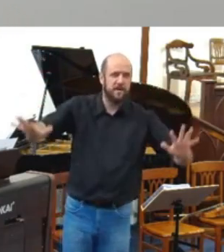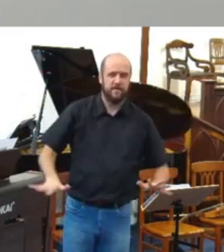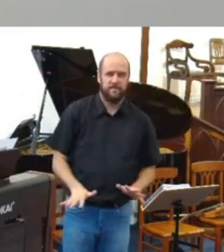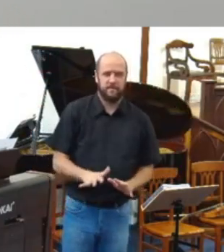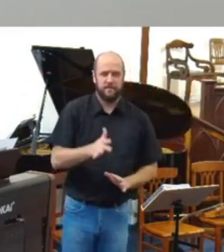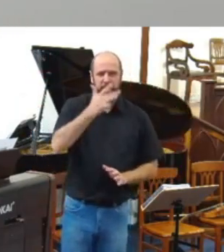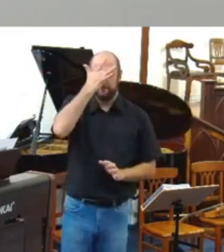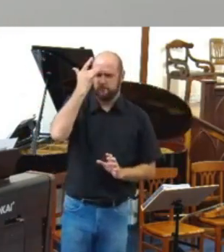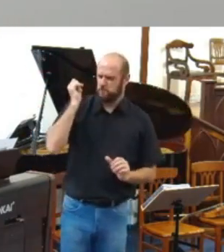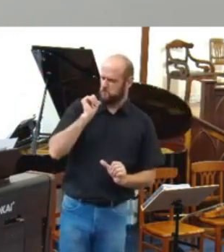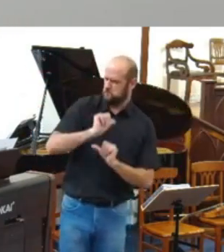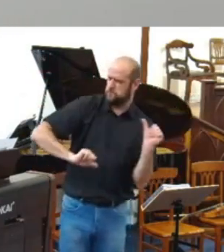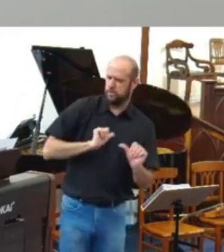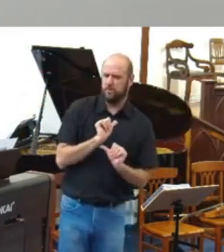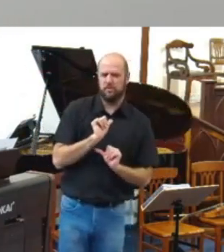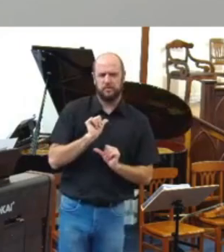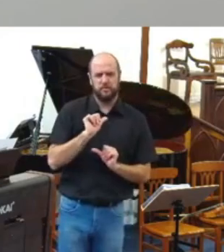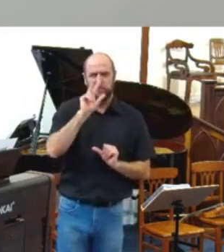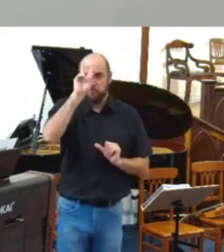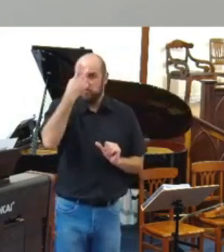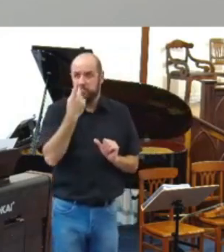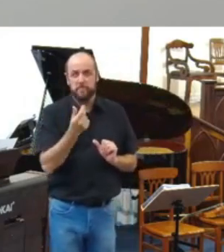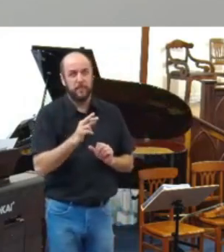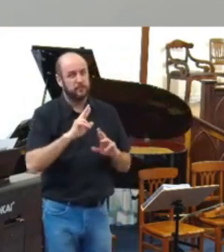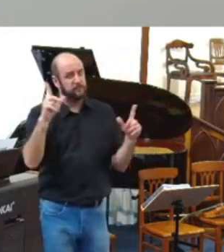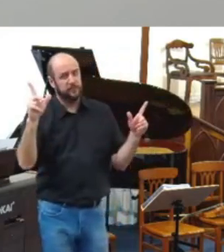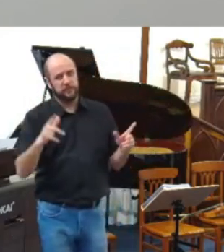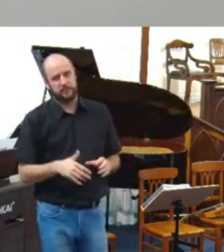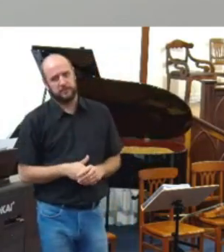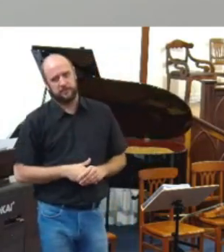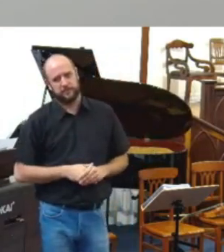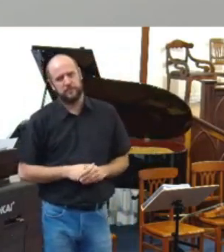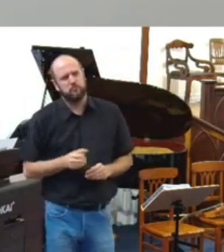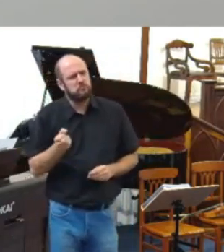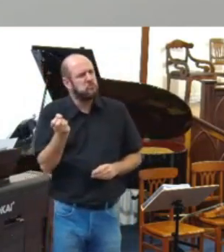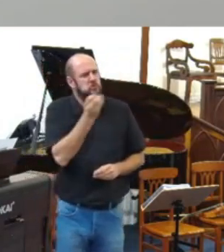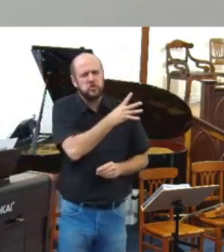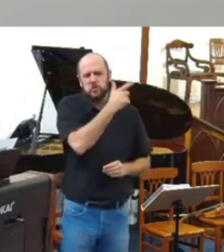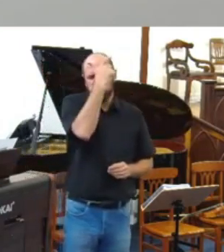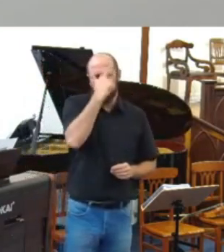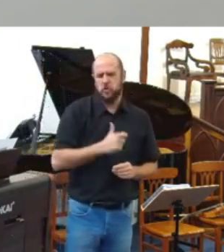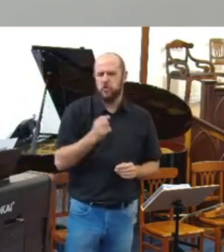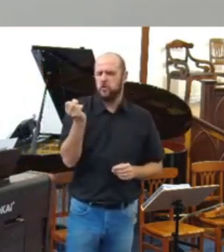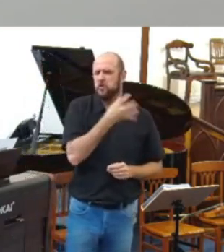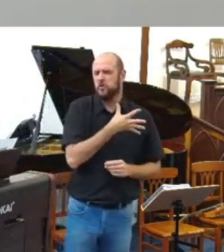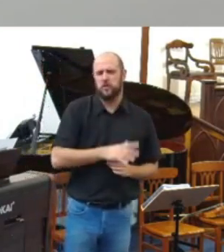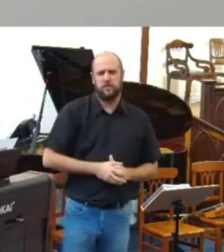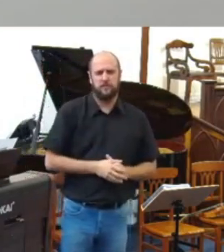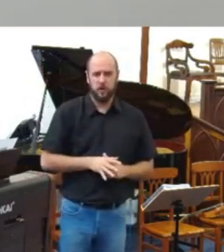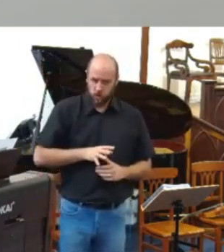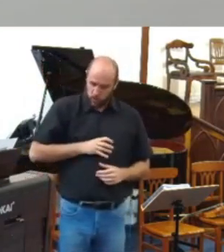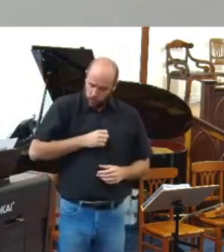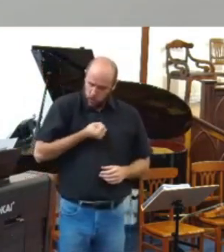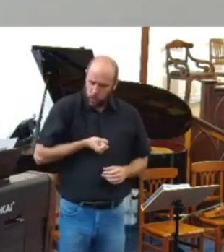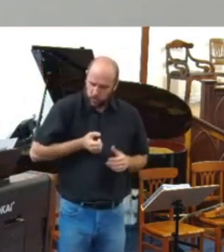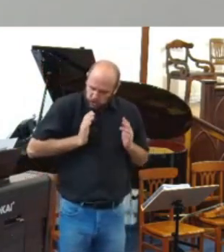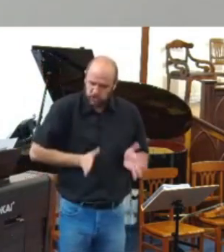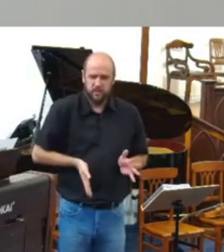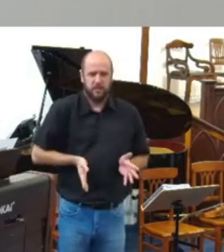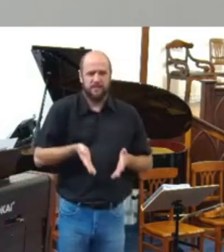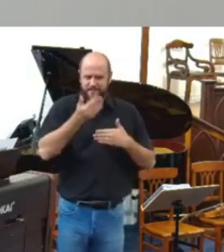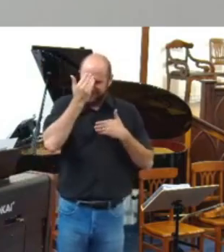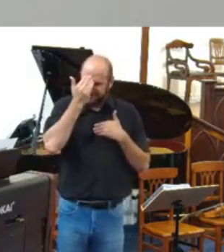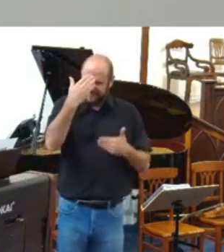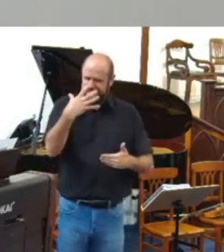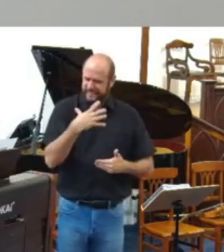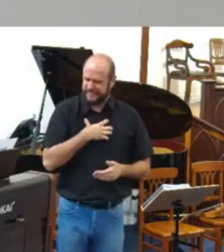diferentes. Elas eram tão novas agora, elas tinham tanta coragem agora, elas tinham tanta gratidão